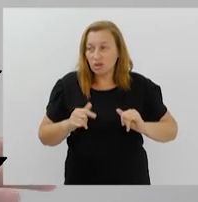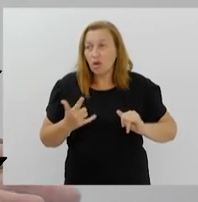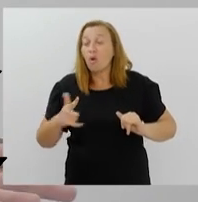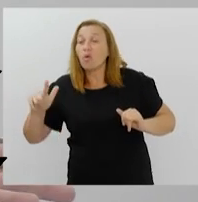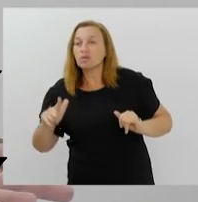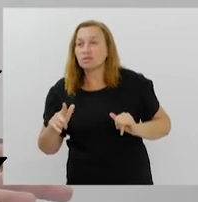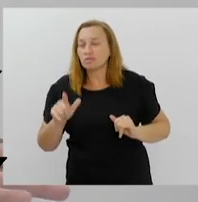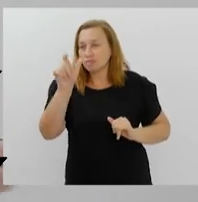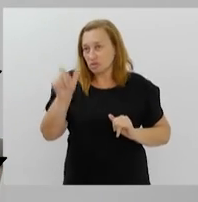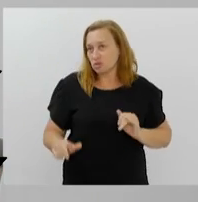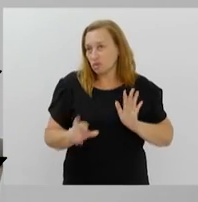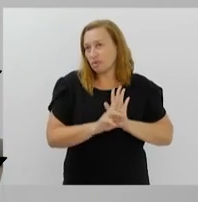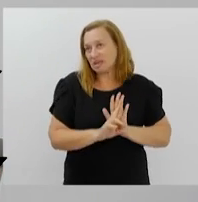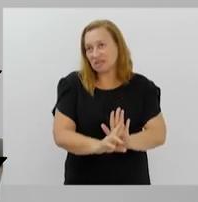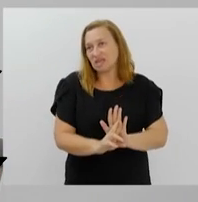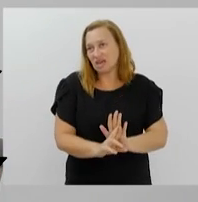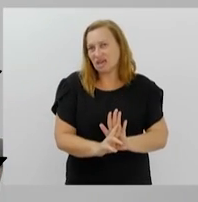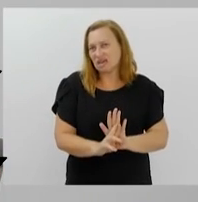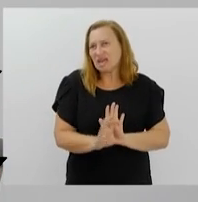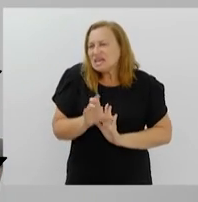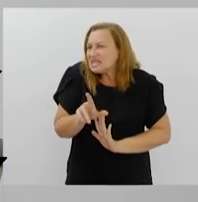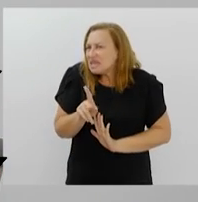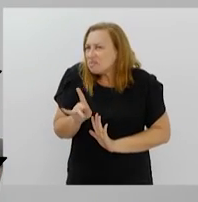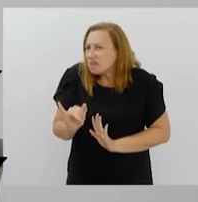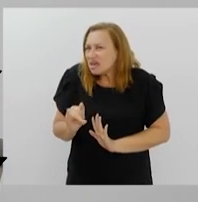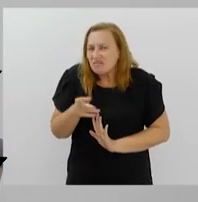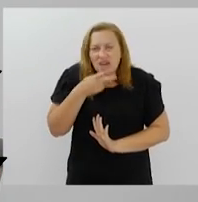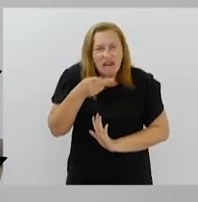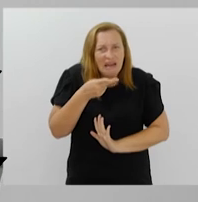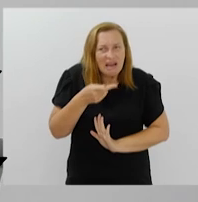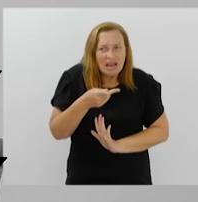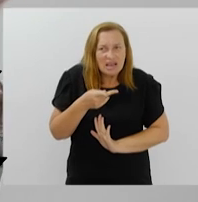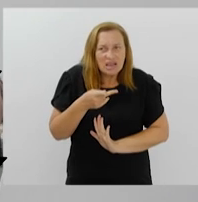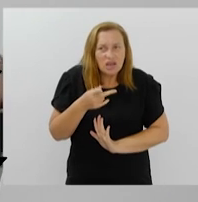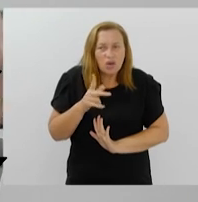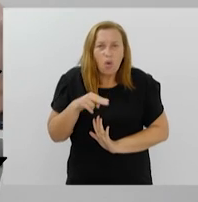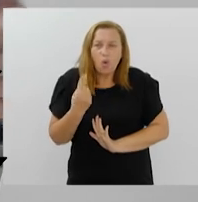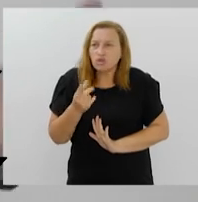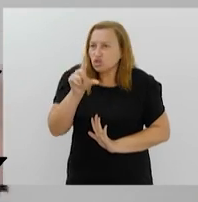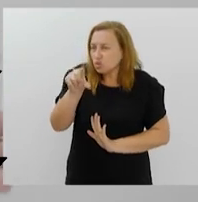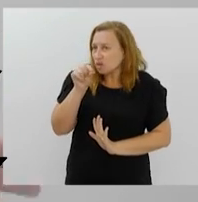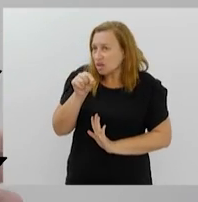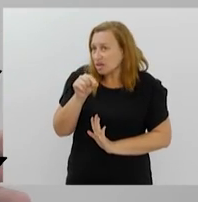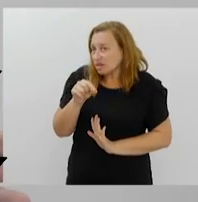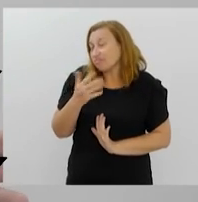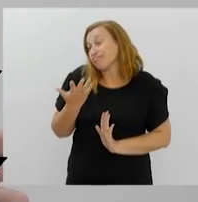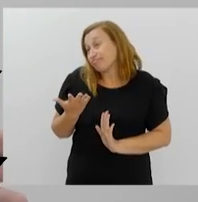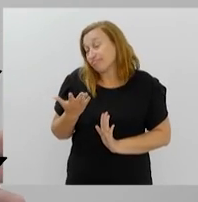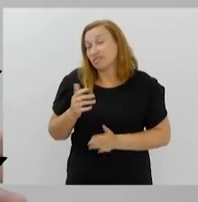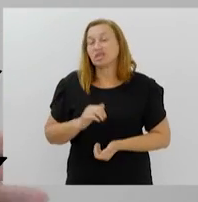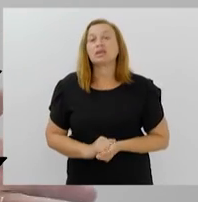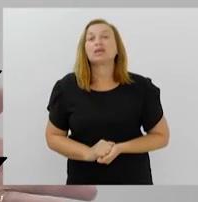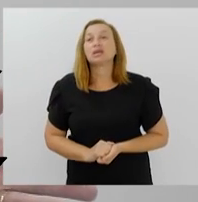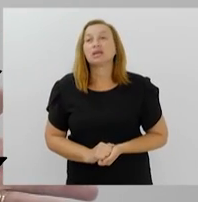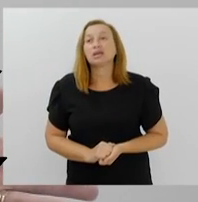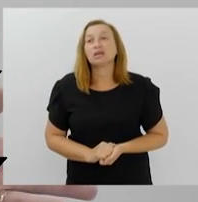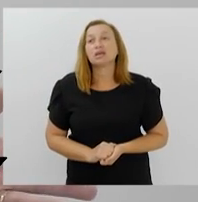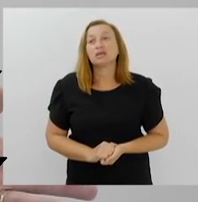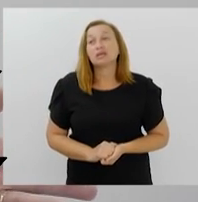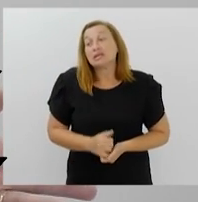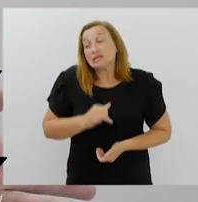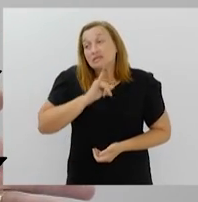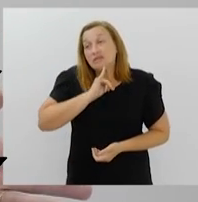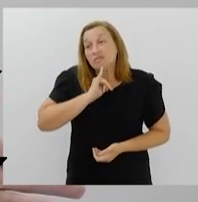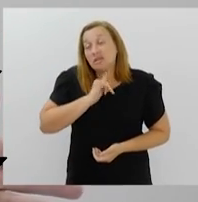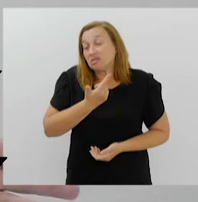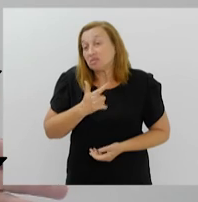representando não cabe a CPI se posicionar nem deferir porque a gente indeferir esse pedido a gente infelizmente